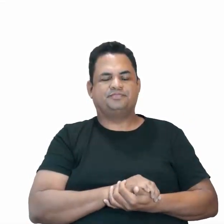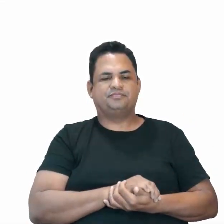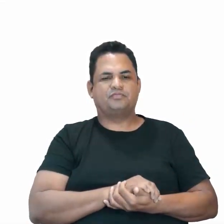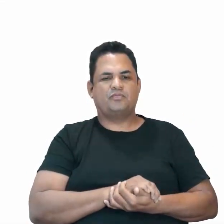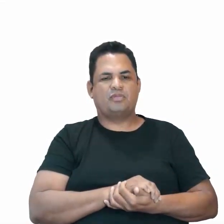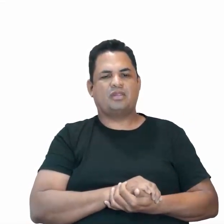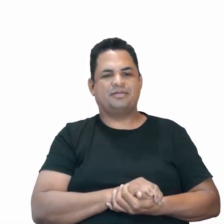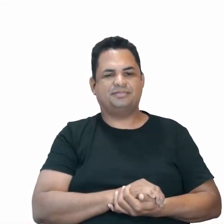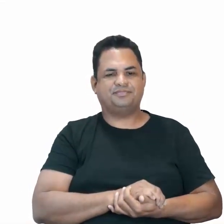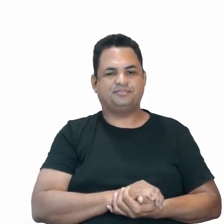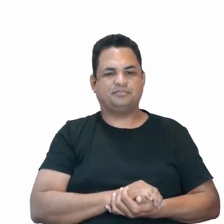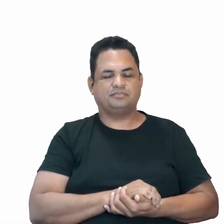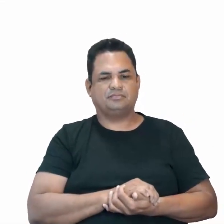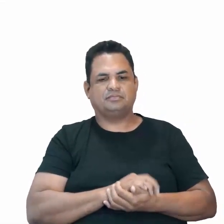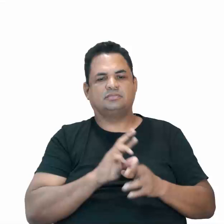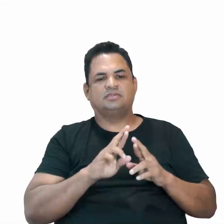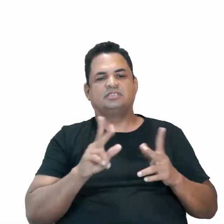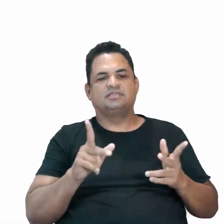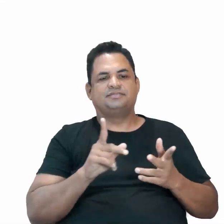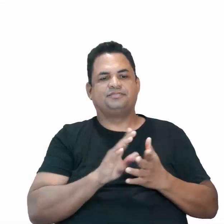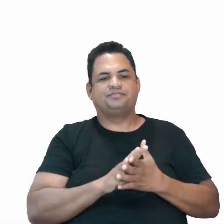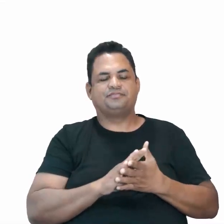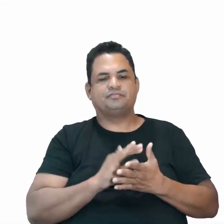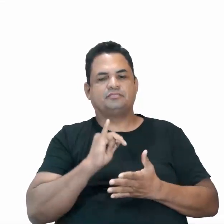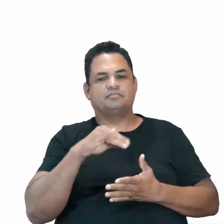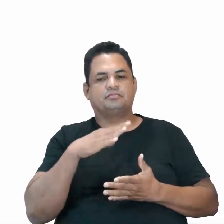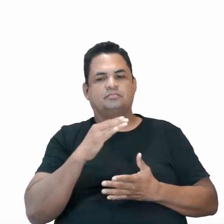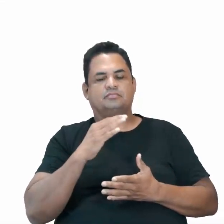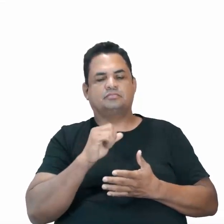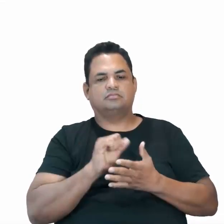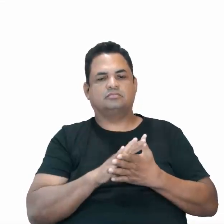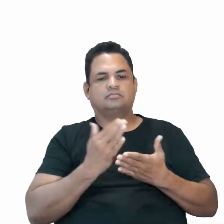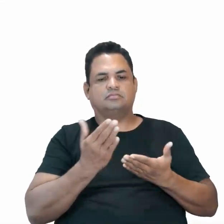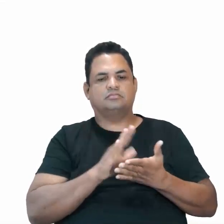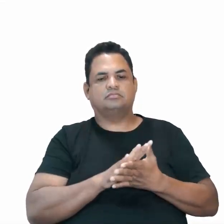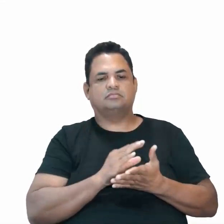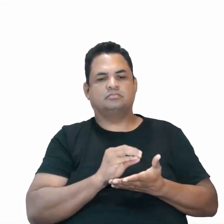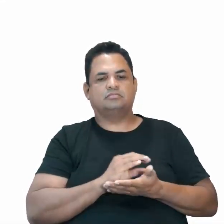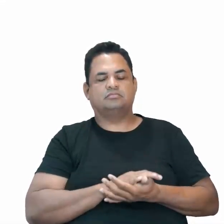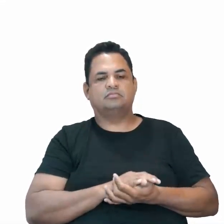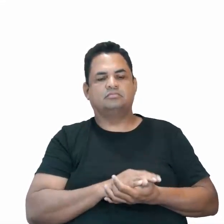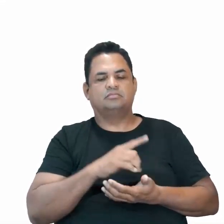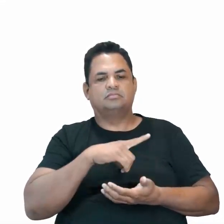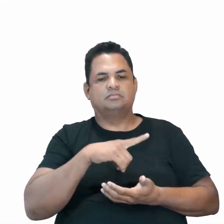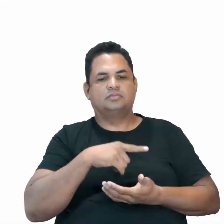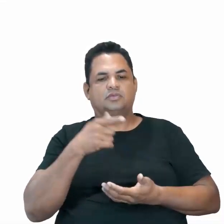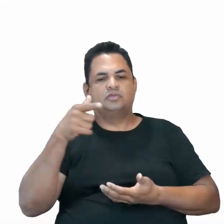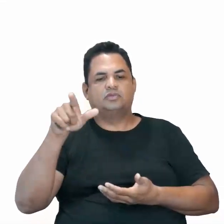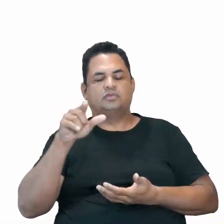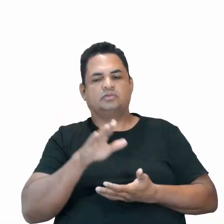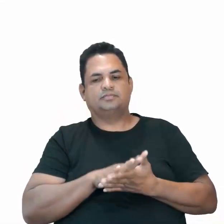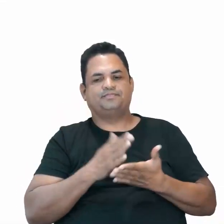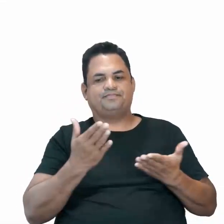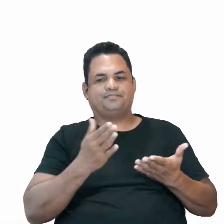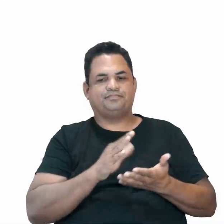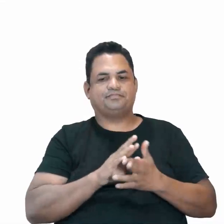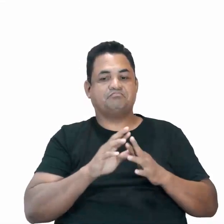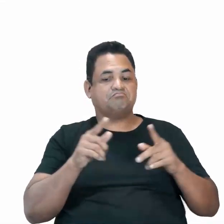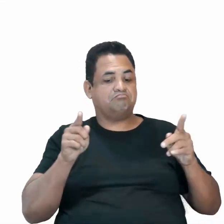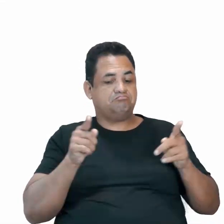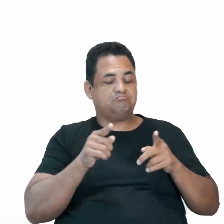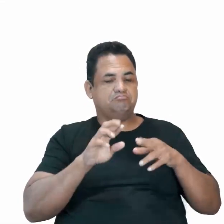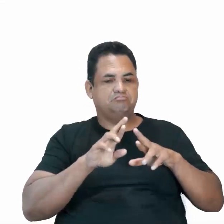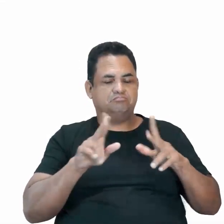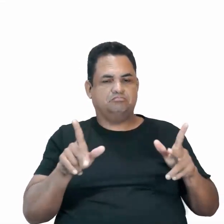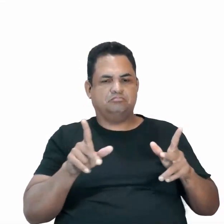em tamanho diferenciado, aqui é a indução, né? O que vir para um lado vai sobrar para o outro. Justamente. Essa é a ideia, mesmo sendo de tamanho diferente.